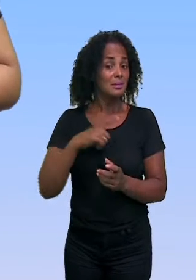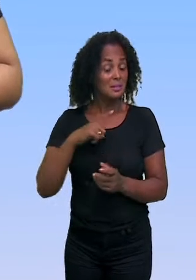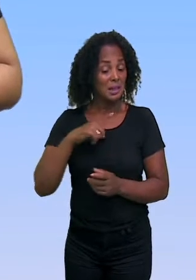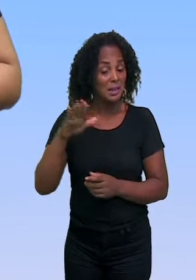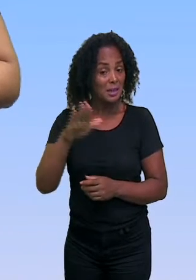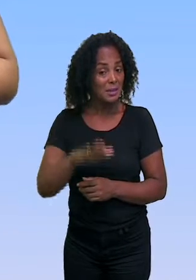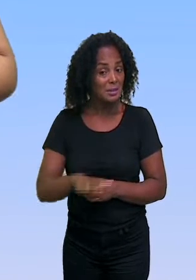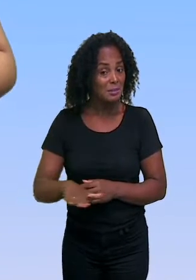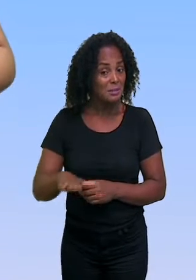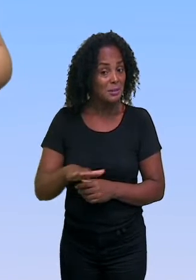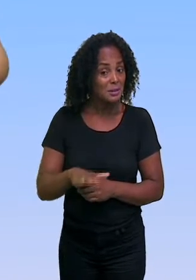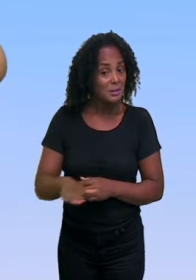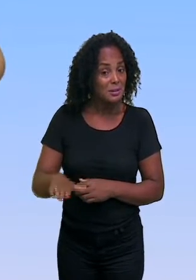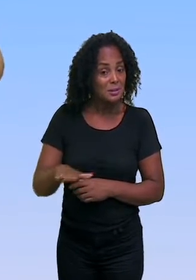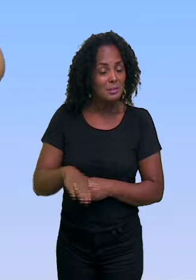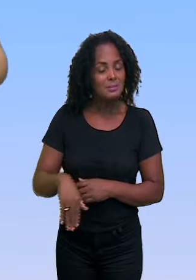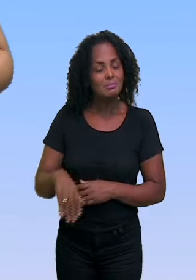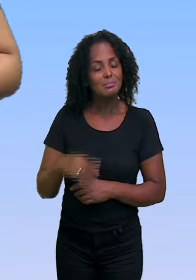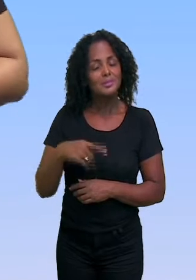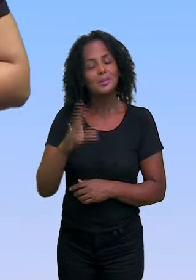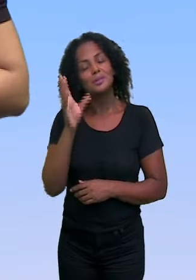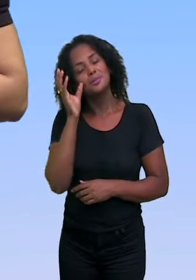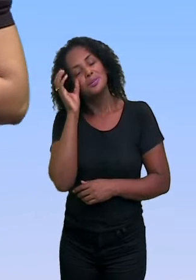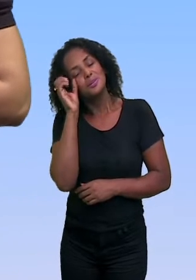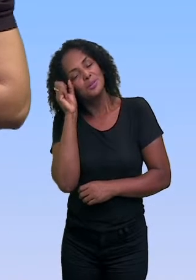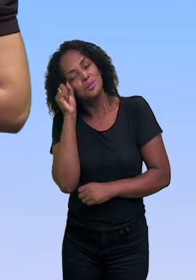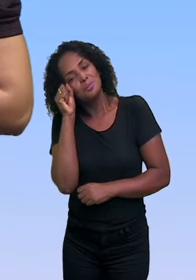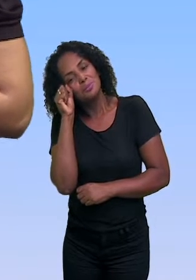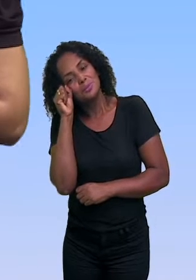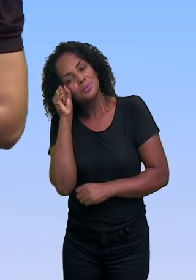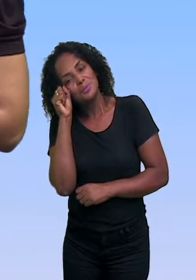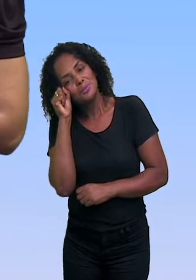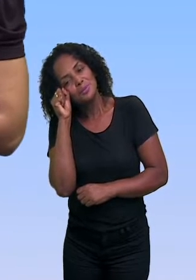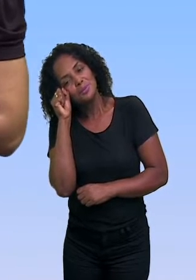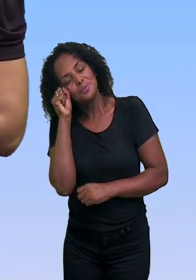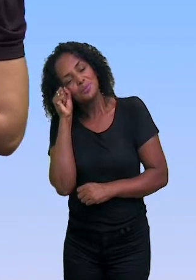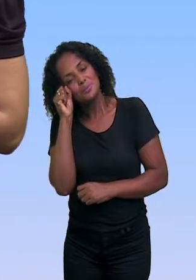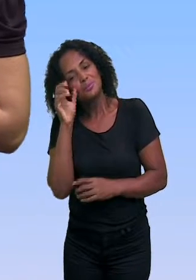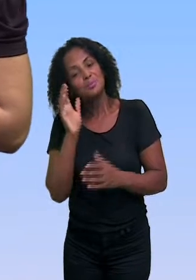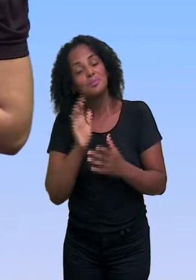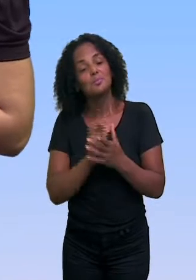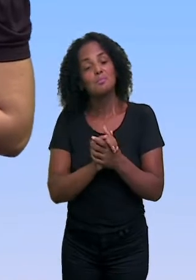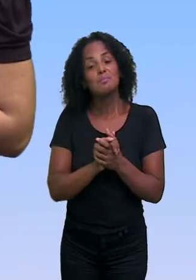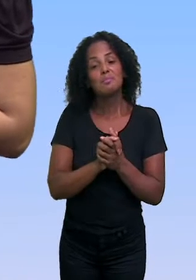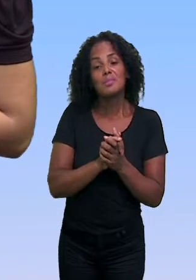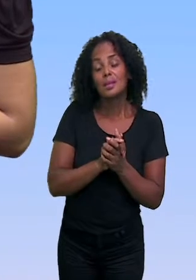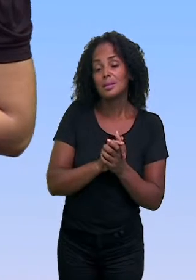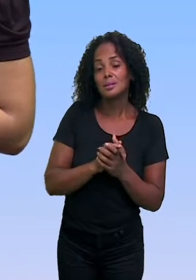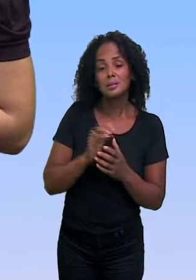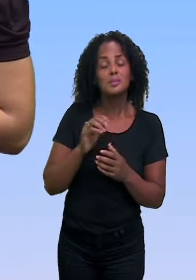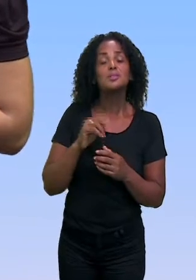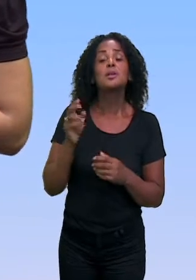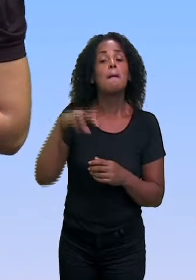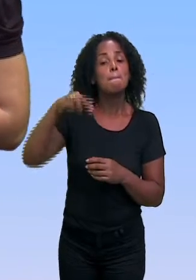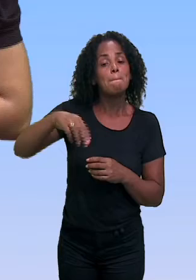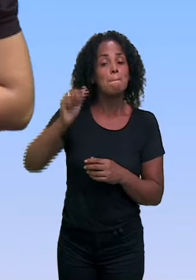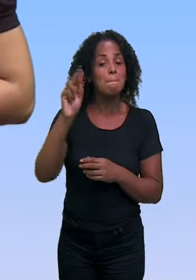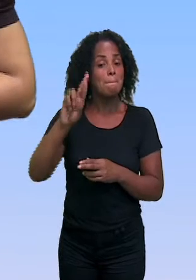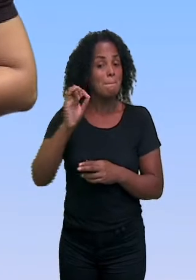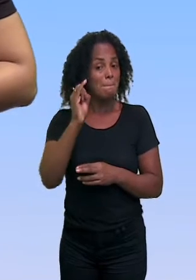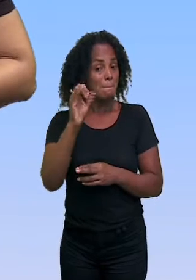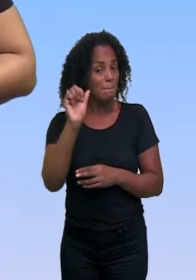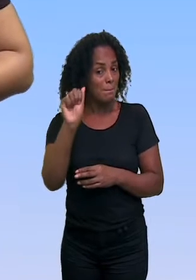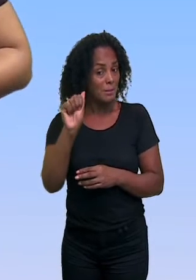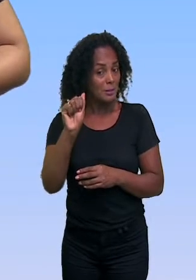Ela está dormindo vamos chamá-la de Mary Ok tudo bem para vocês chamada de Mary de Maria